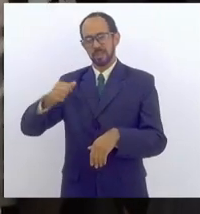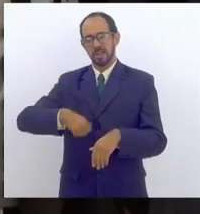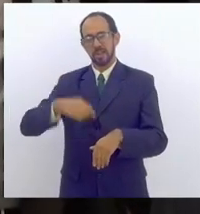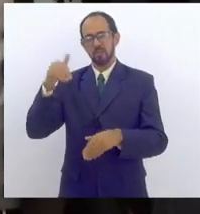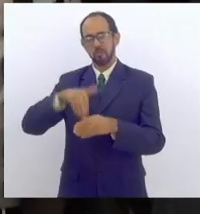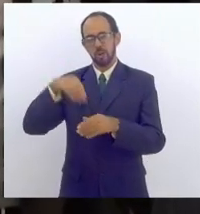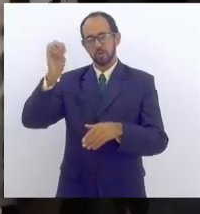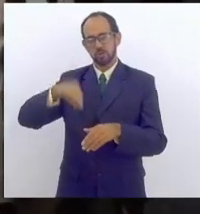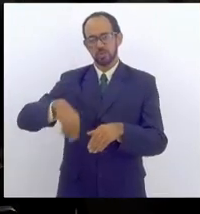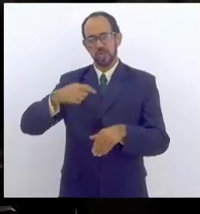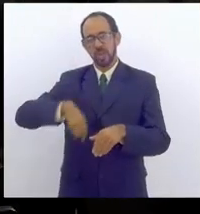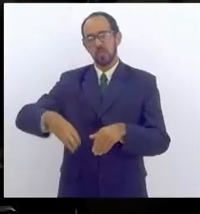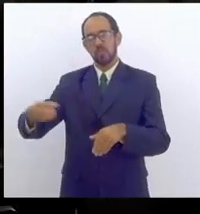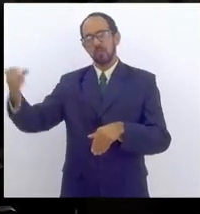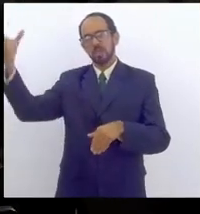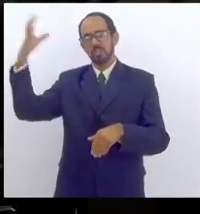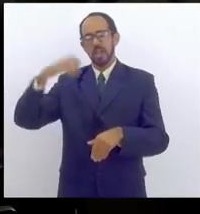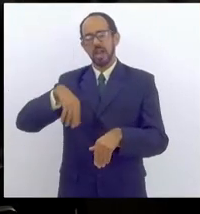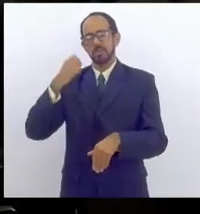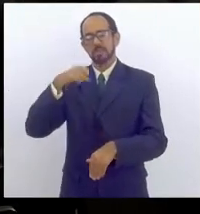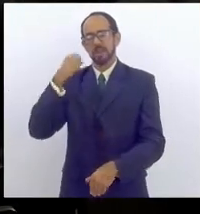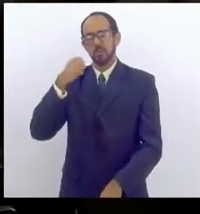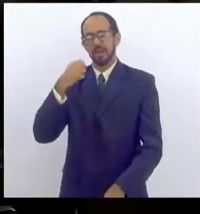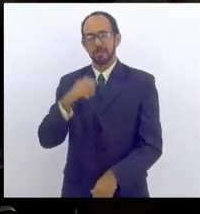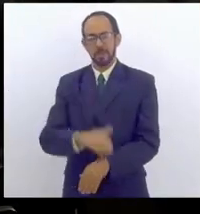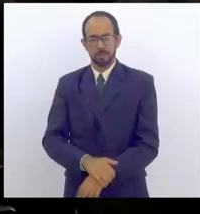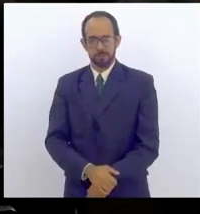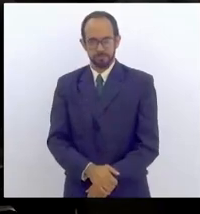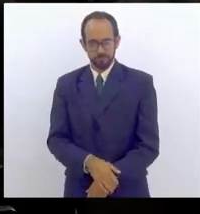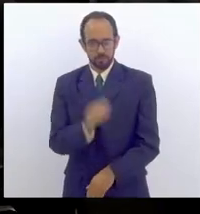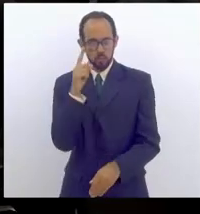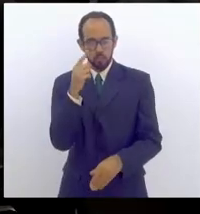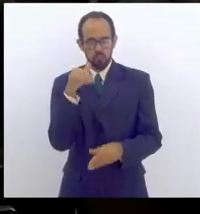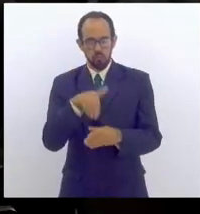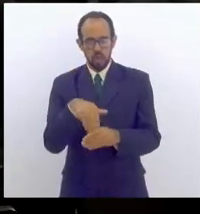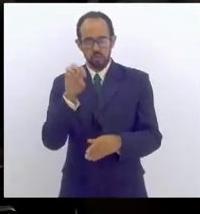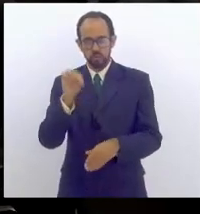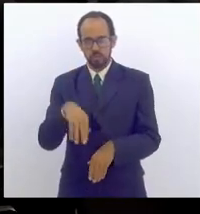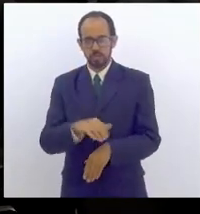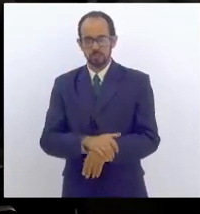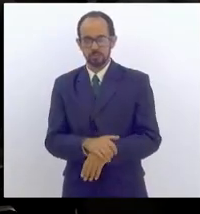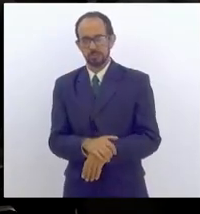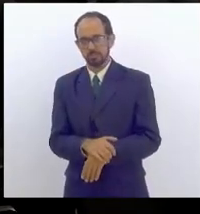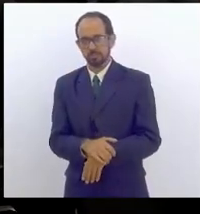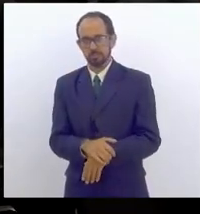Saquarema. Obrigado. Voto sim. Um voto. Voto sim.